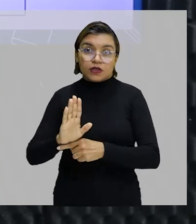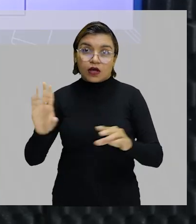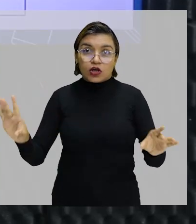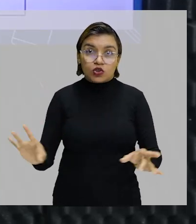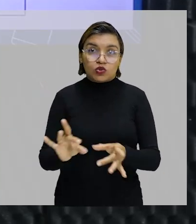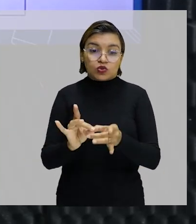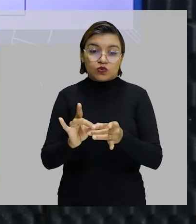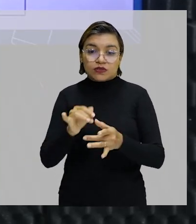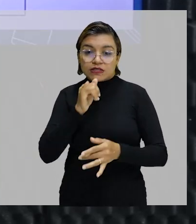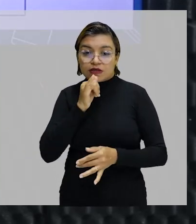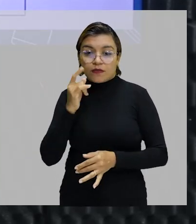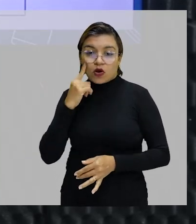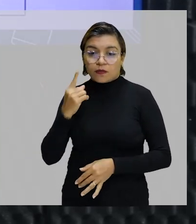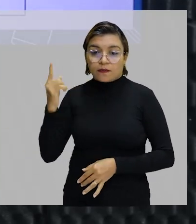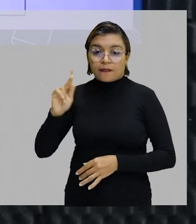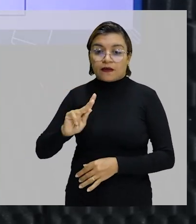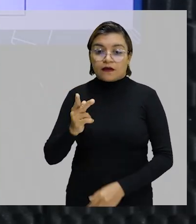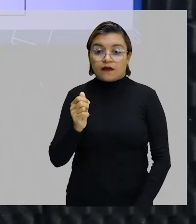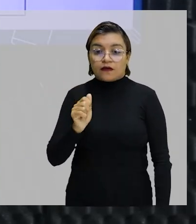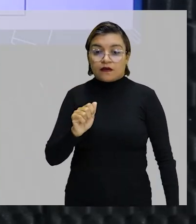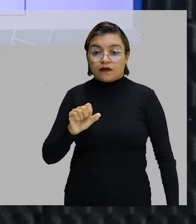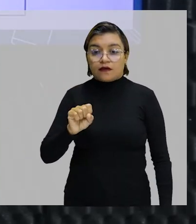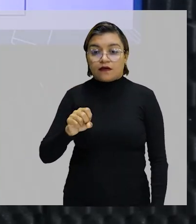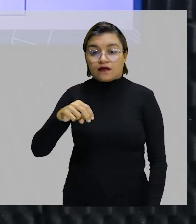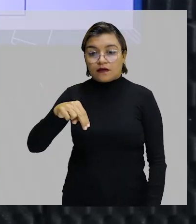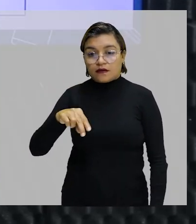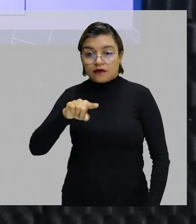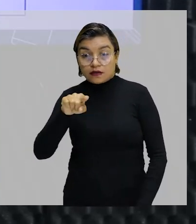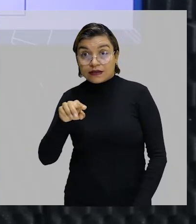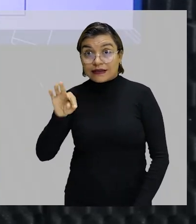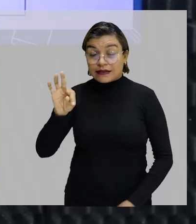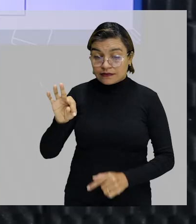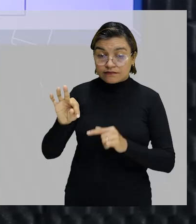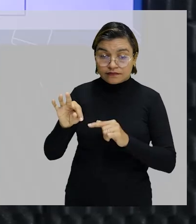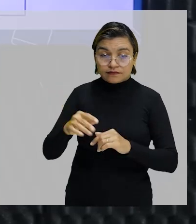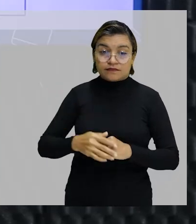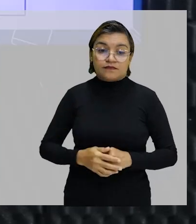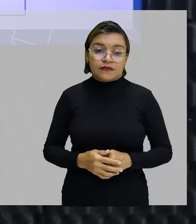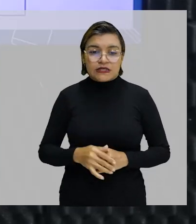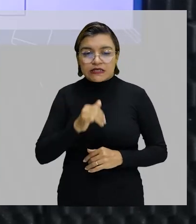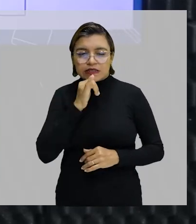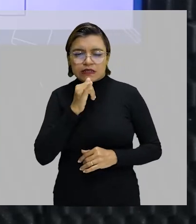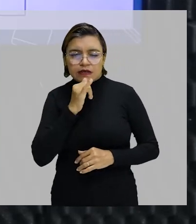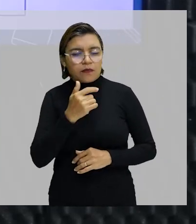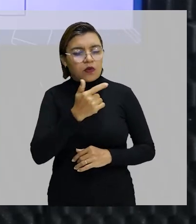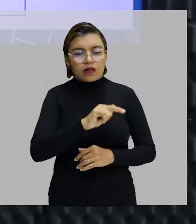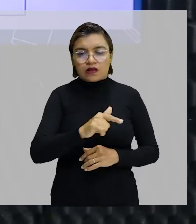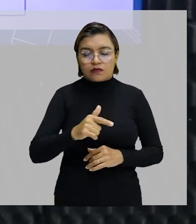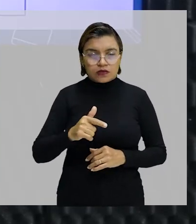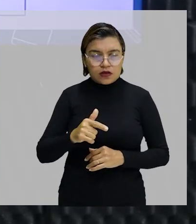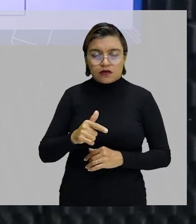tem, hasn't, e o have not, não ter, conjugado em